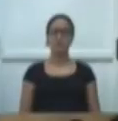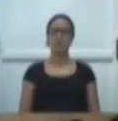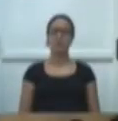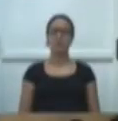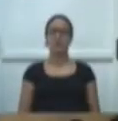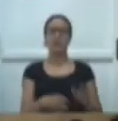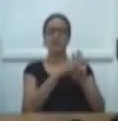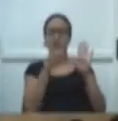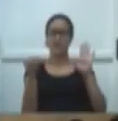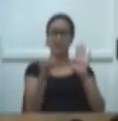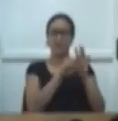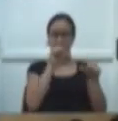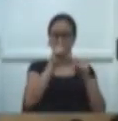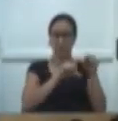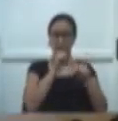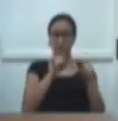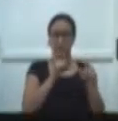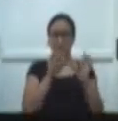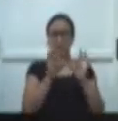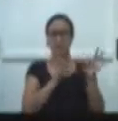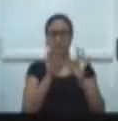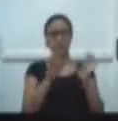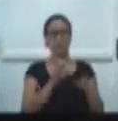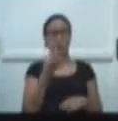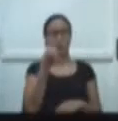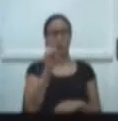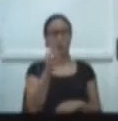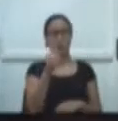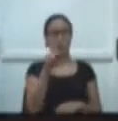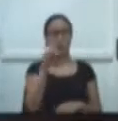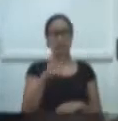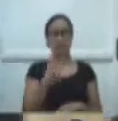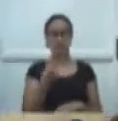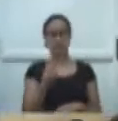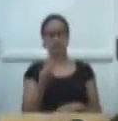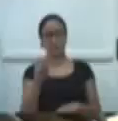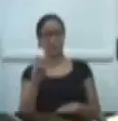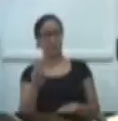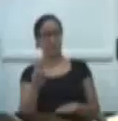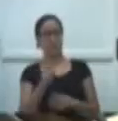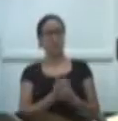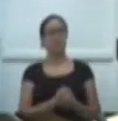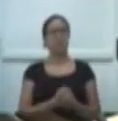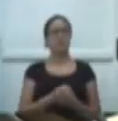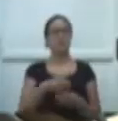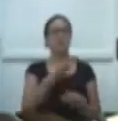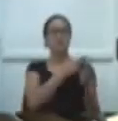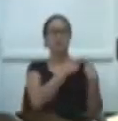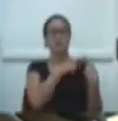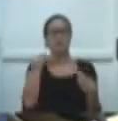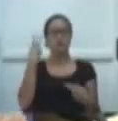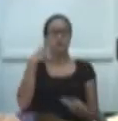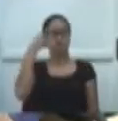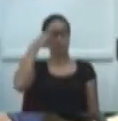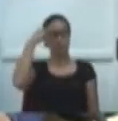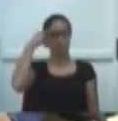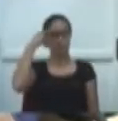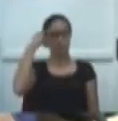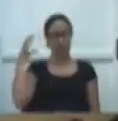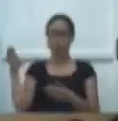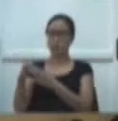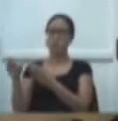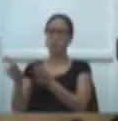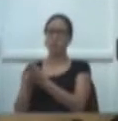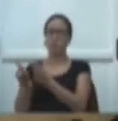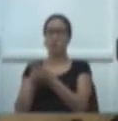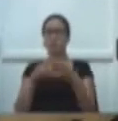Autor, vereador Wilson Nunes Cerqueira. encaminhe-se às comissões.